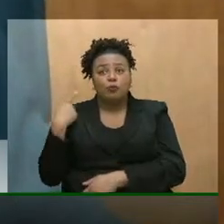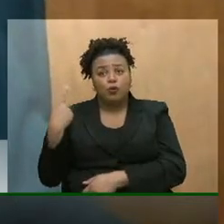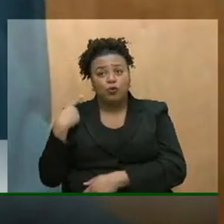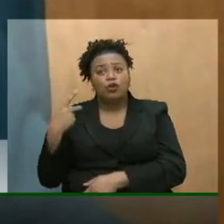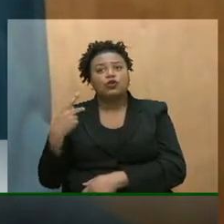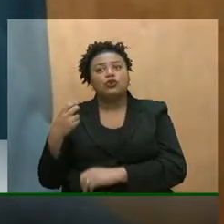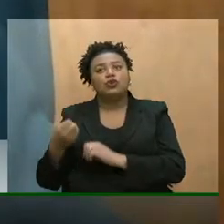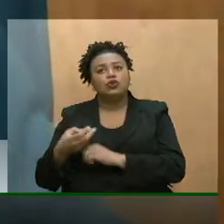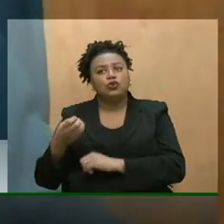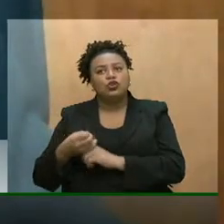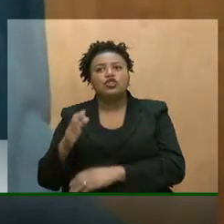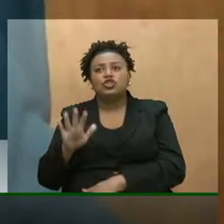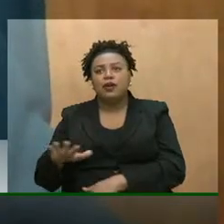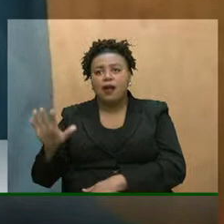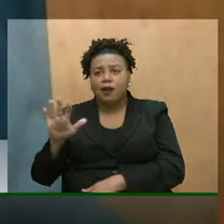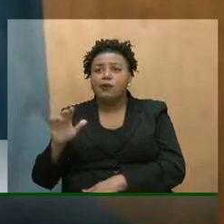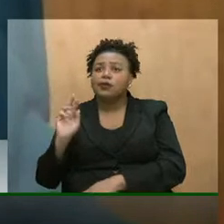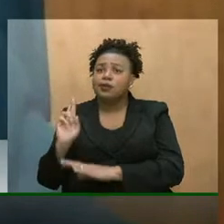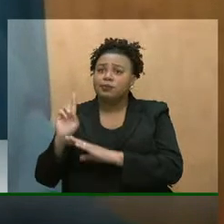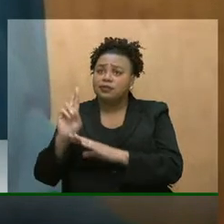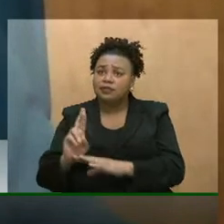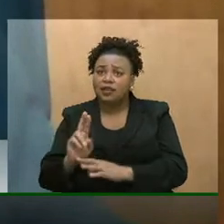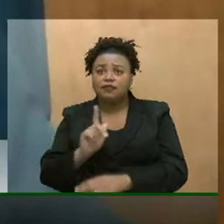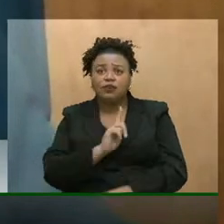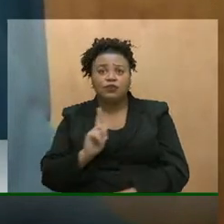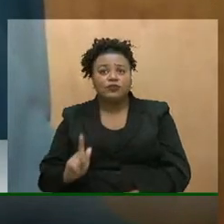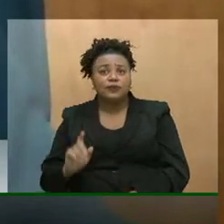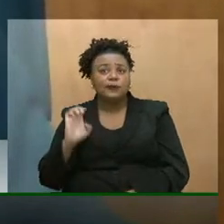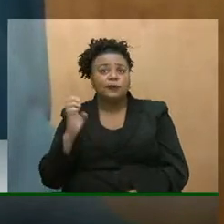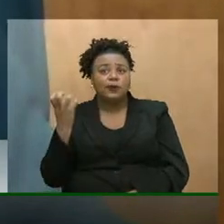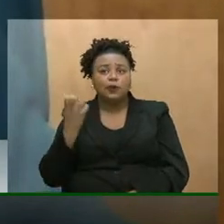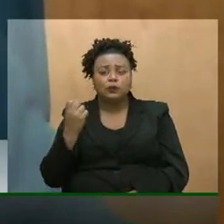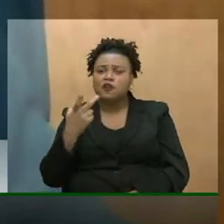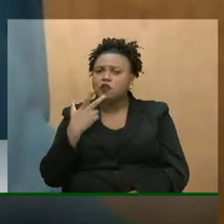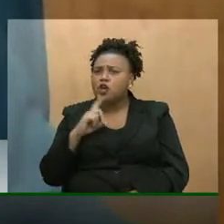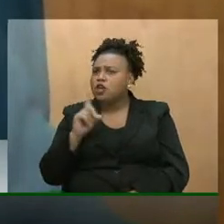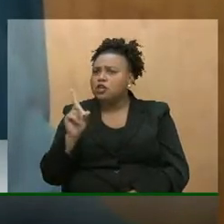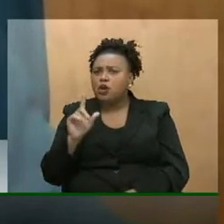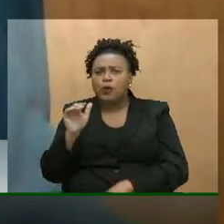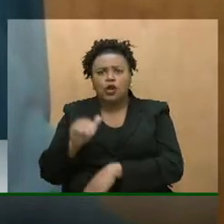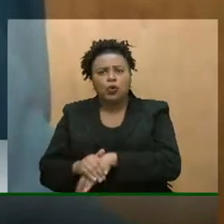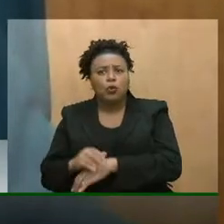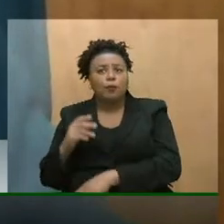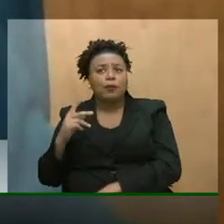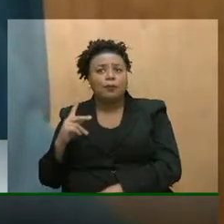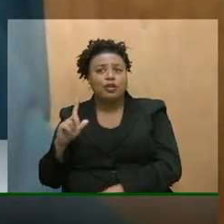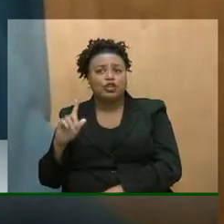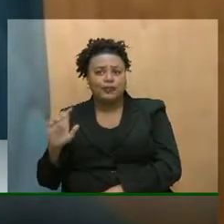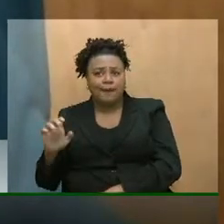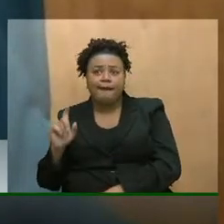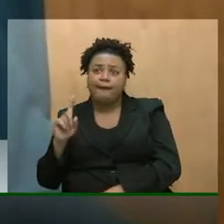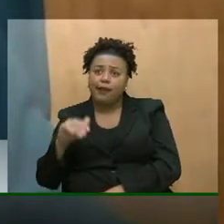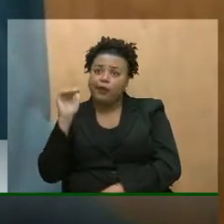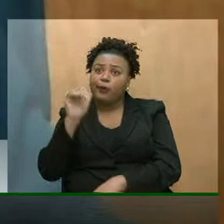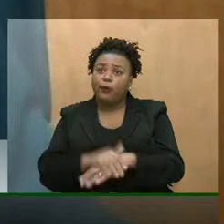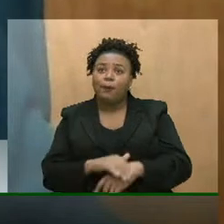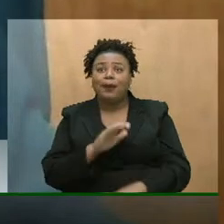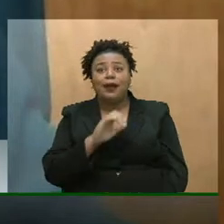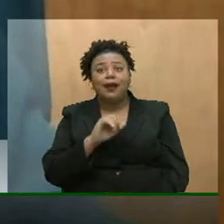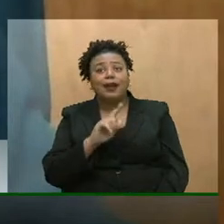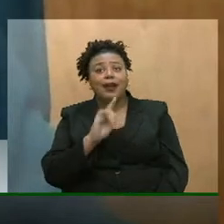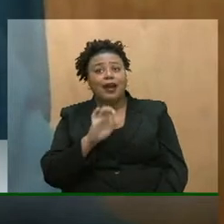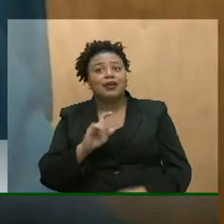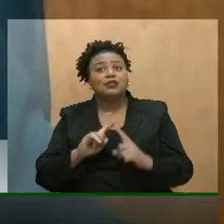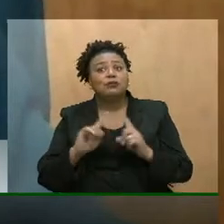Estado, que representava o governador Eduardo Leite, disse que não era a PGE, que era a CAGE. Mas se comprometeu